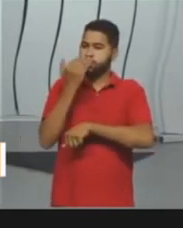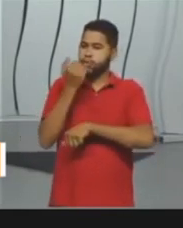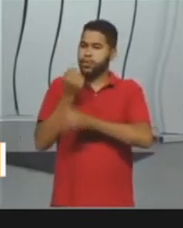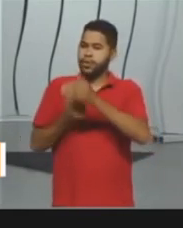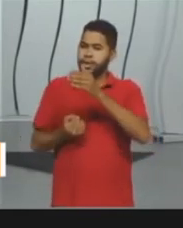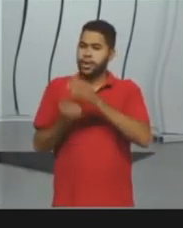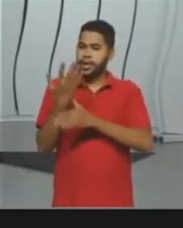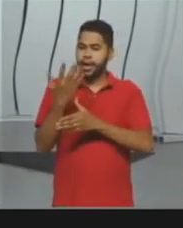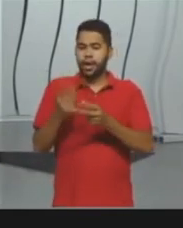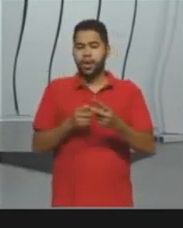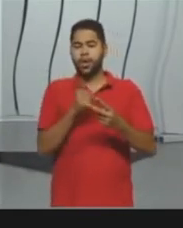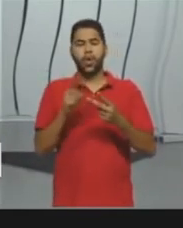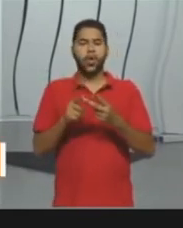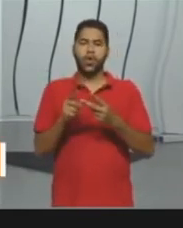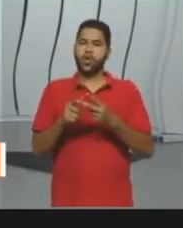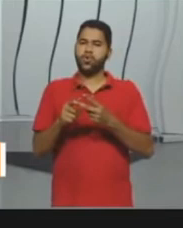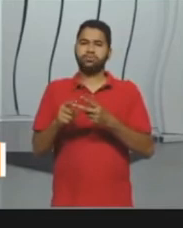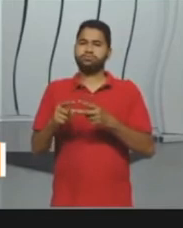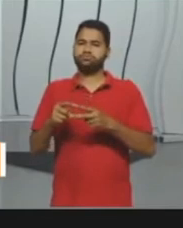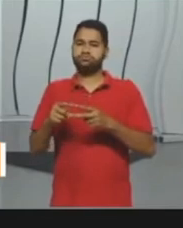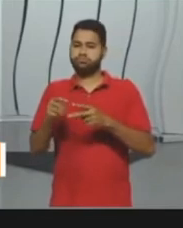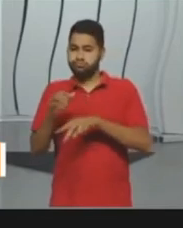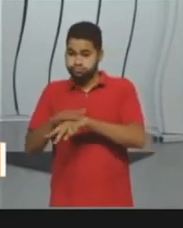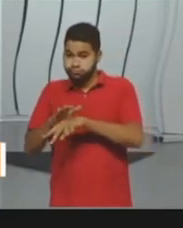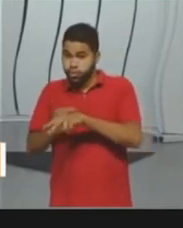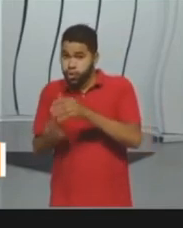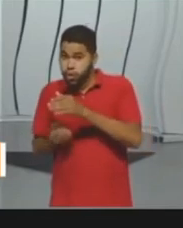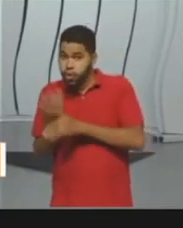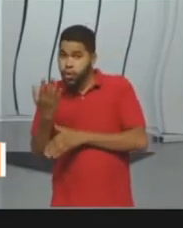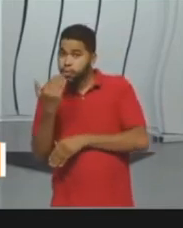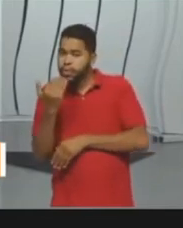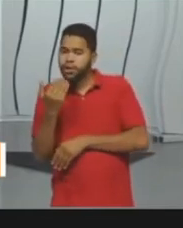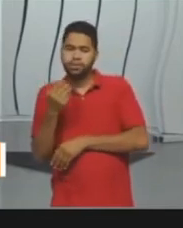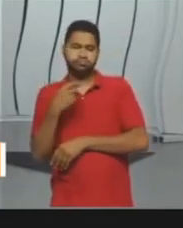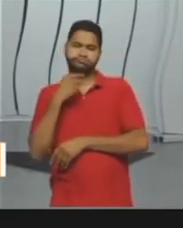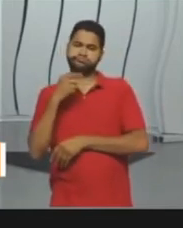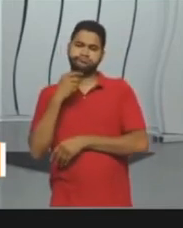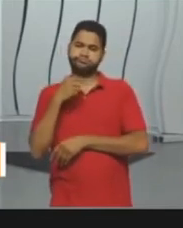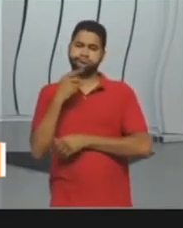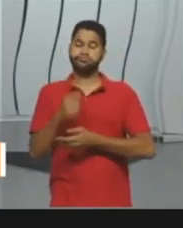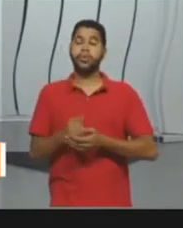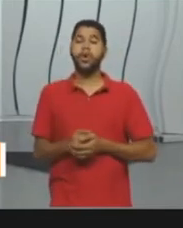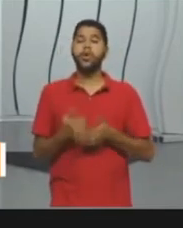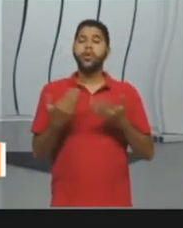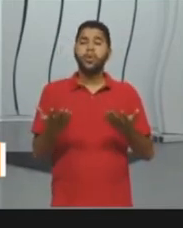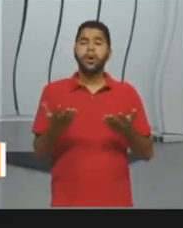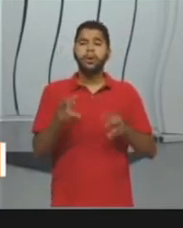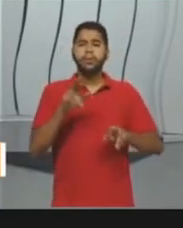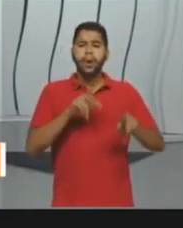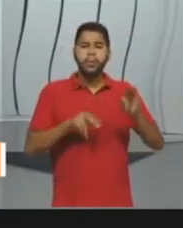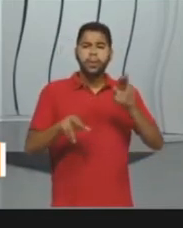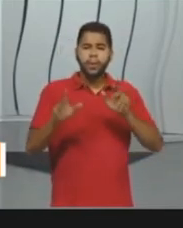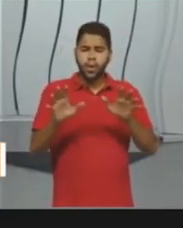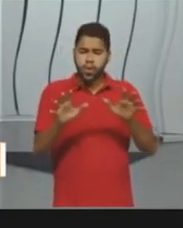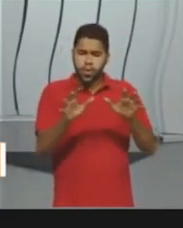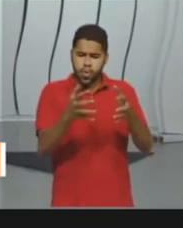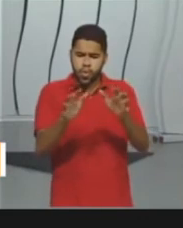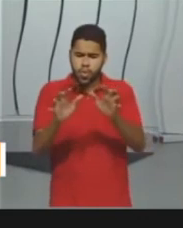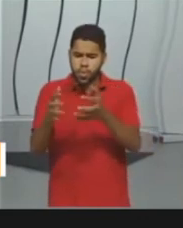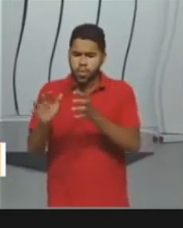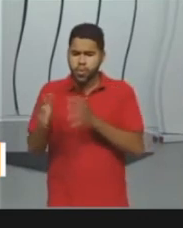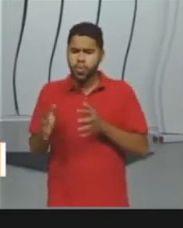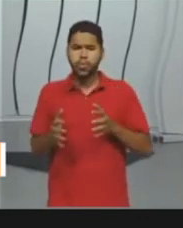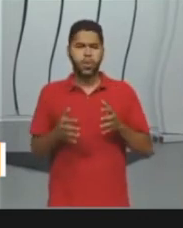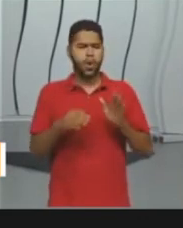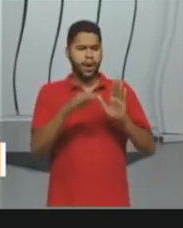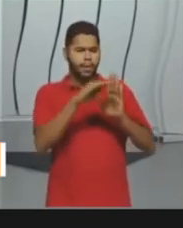ou heterótrofos. Agora, como que seria a classificação de diferentes grupos, né? Porque não é assim, eu não posso